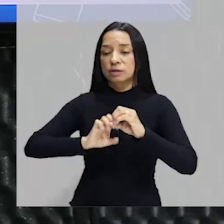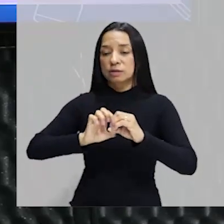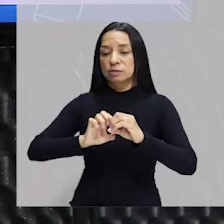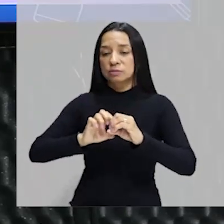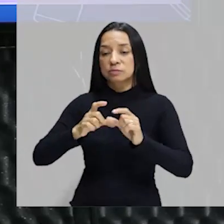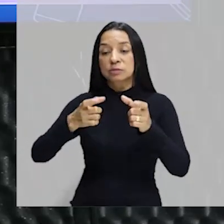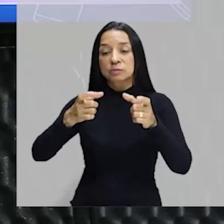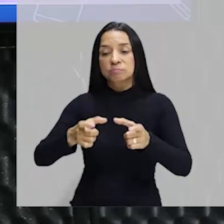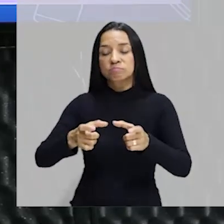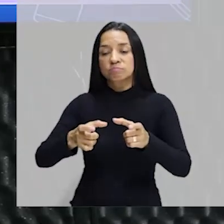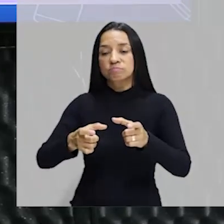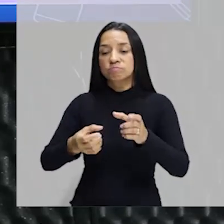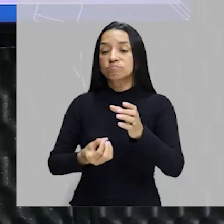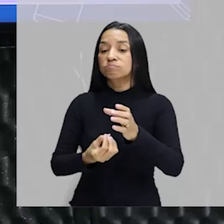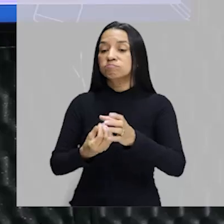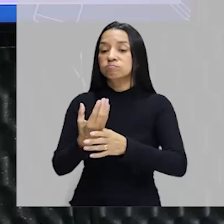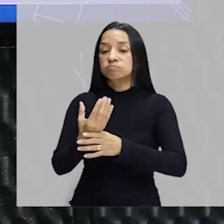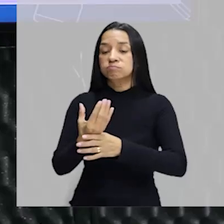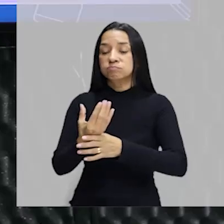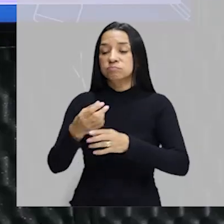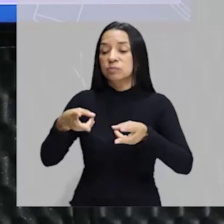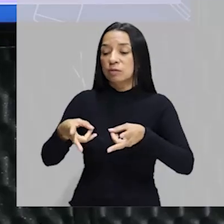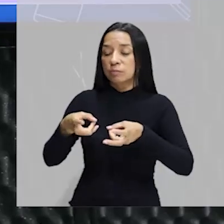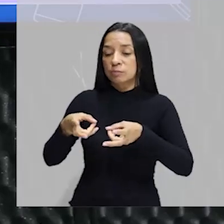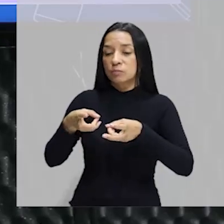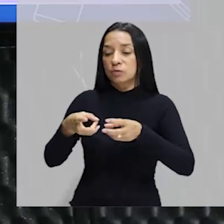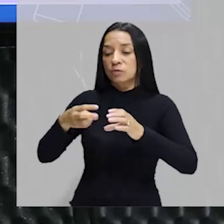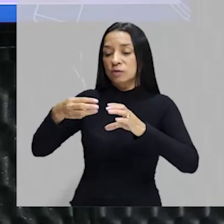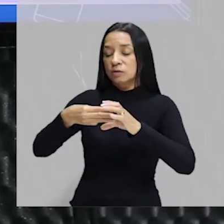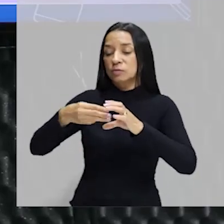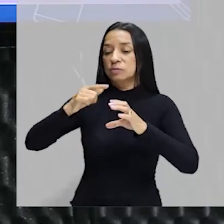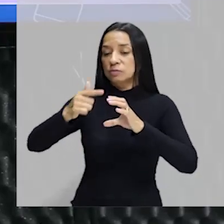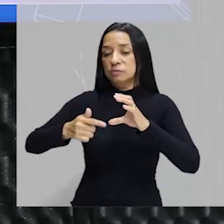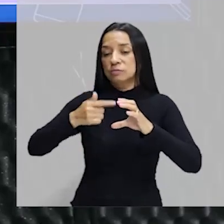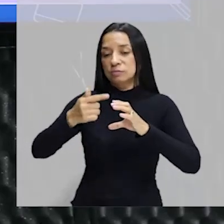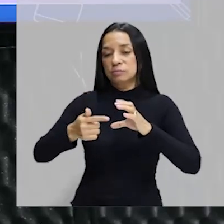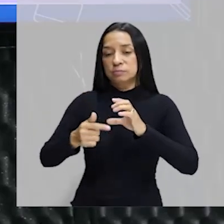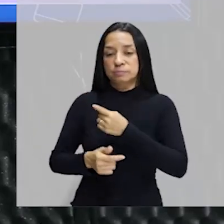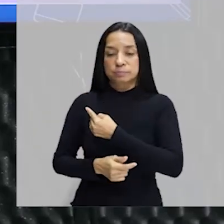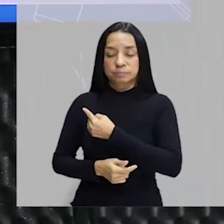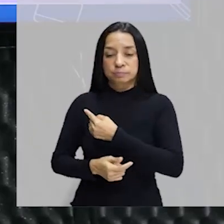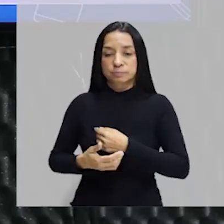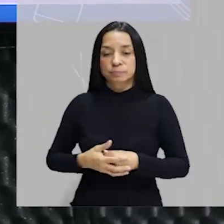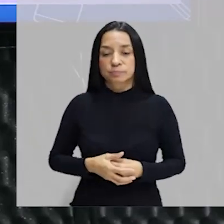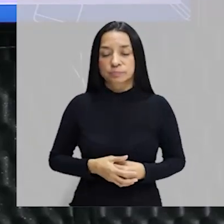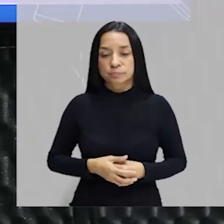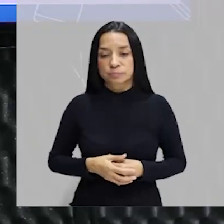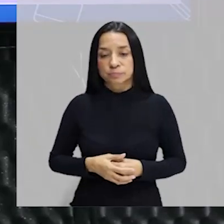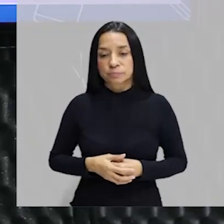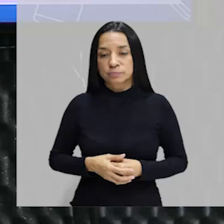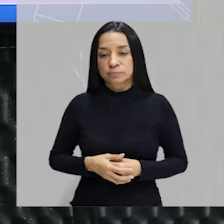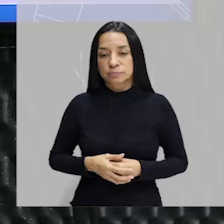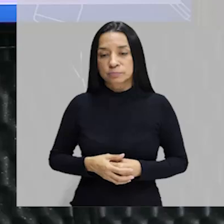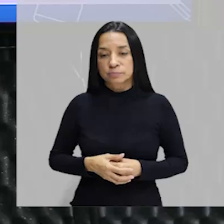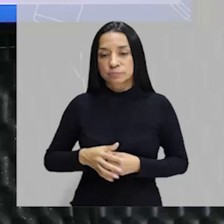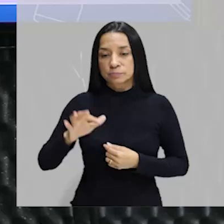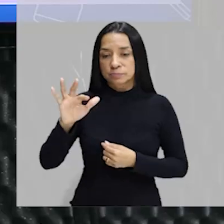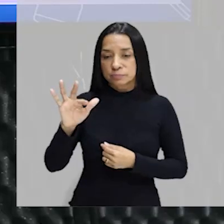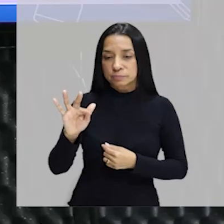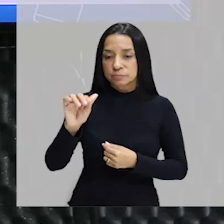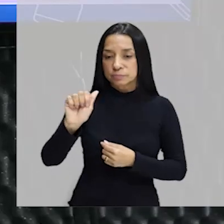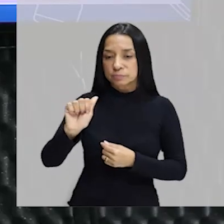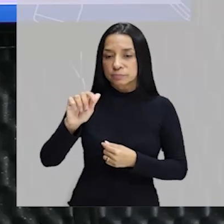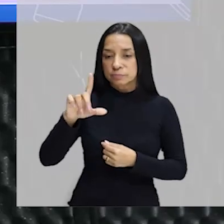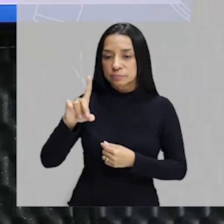foi absorvido da glicose aqui, ó, do acetil-CoA, tá certo? E o FAD, ele